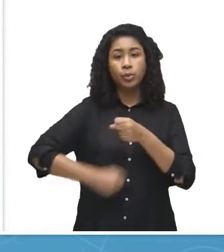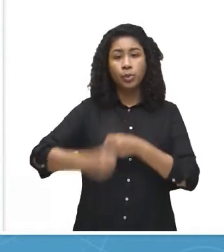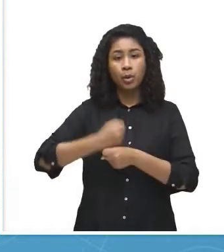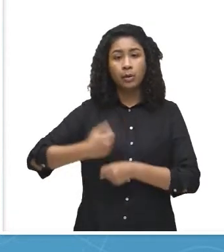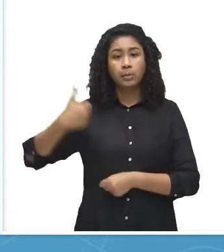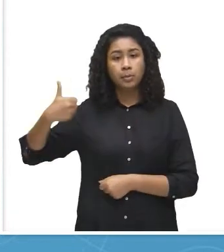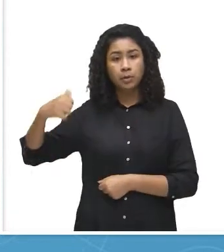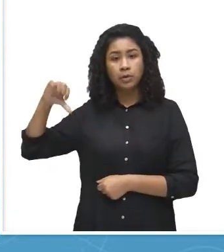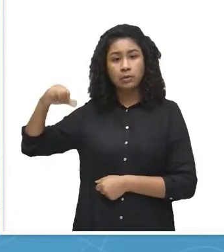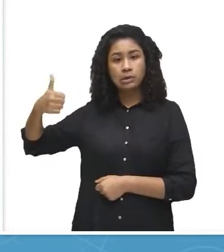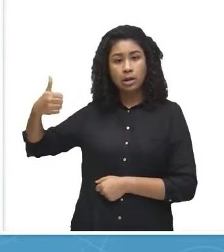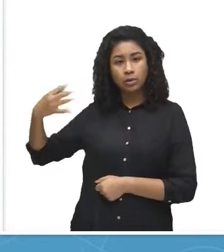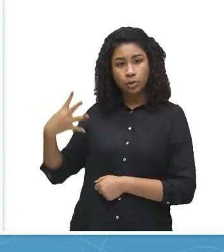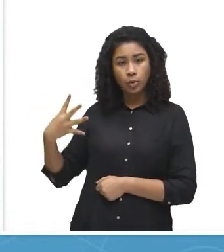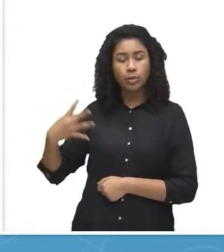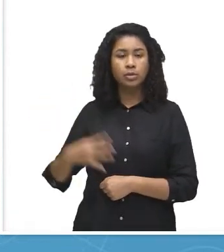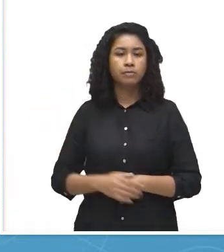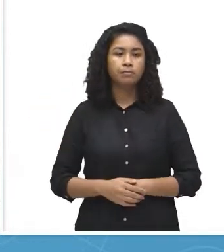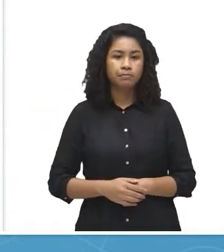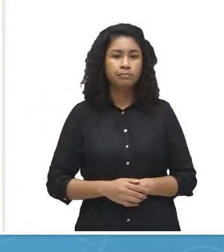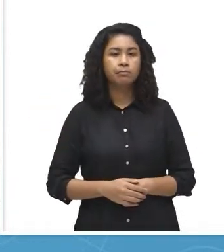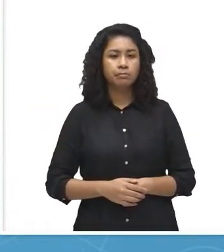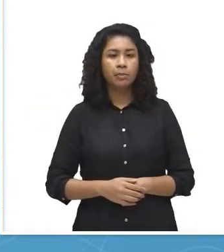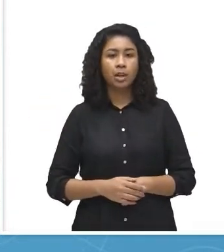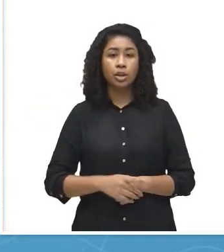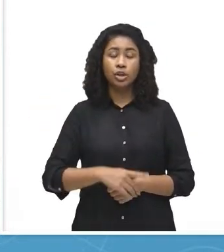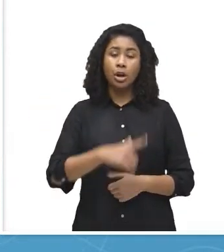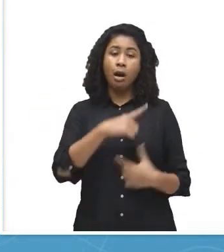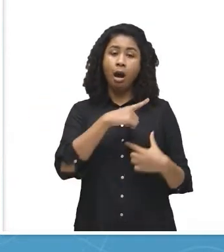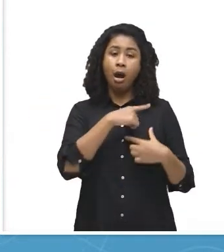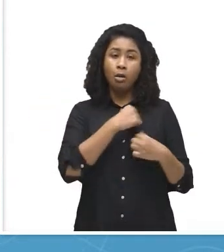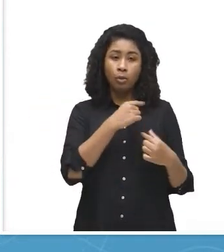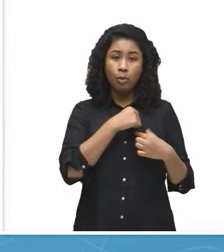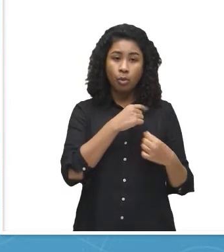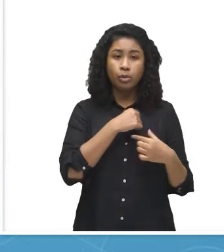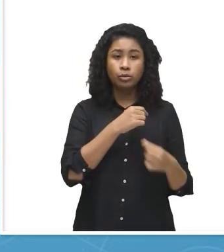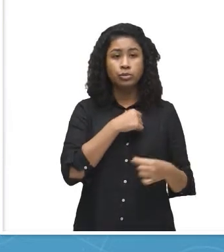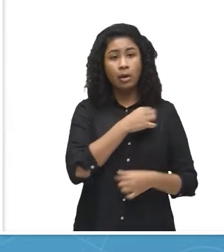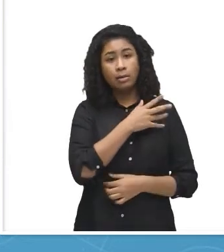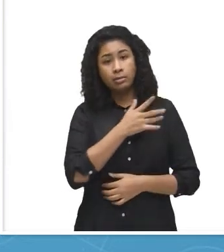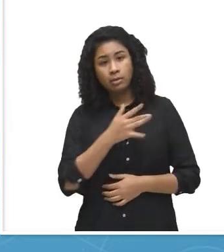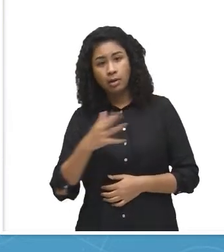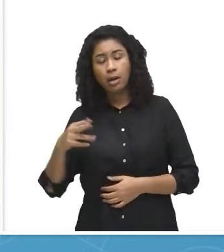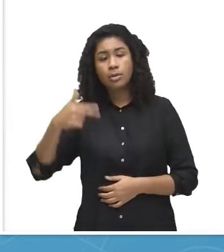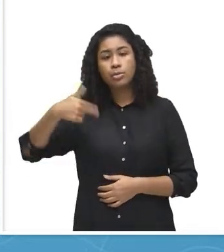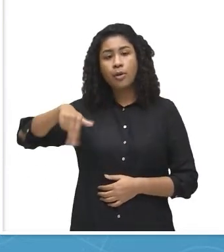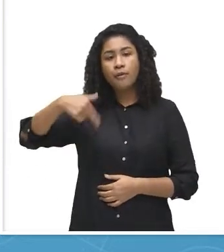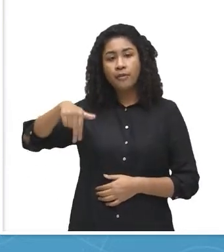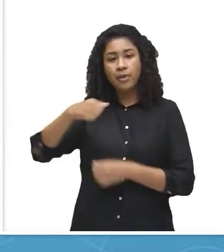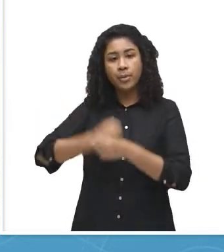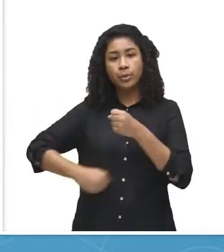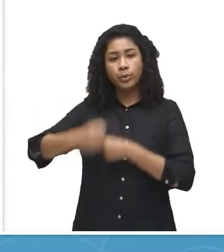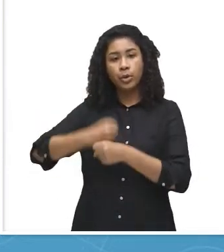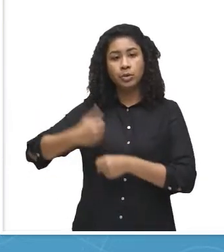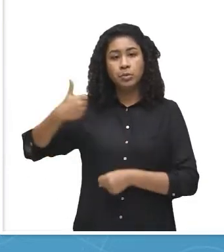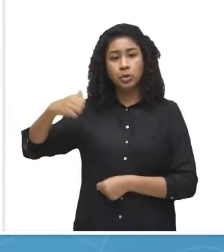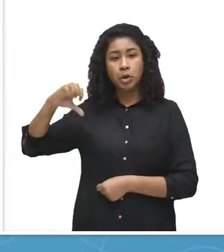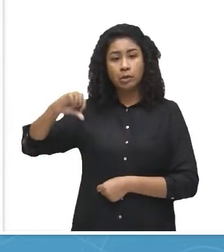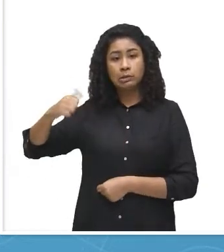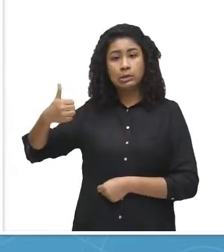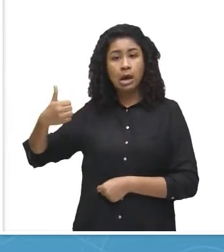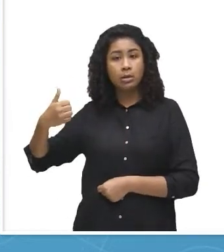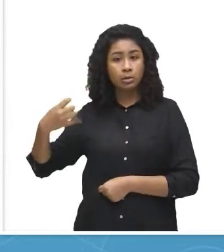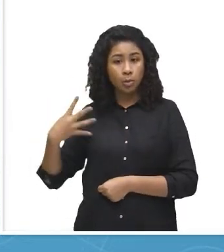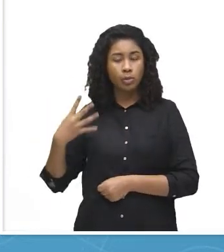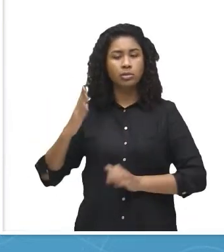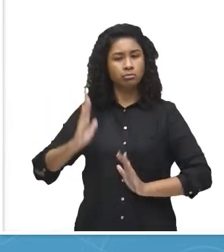primeira fase durou de agosto a novembro de 1914. Foi marcada por um intensivo movimento de